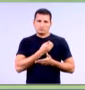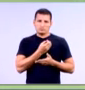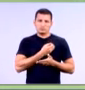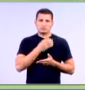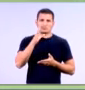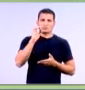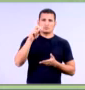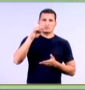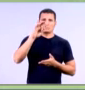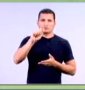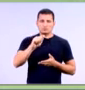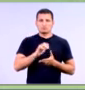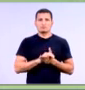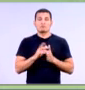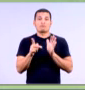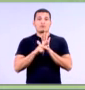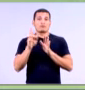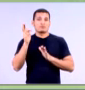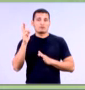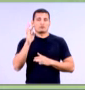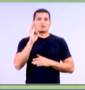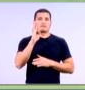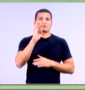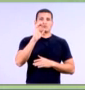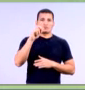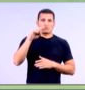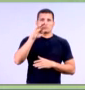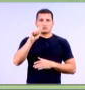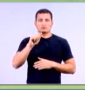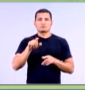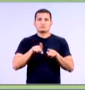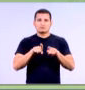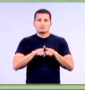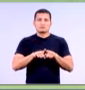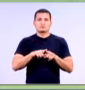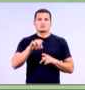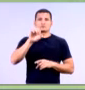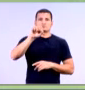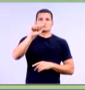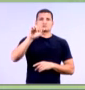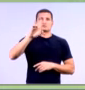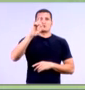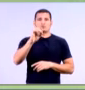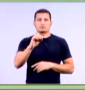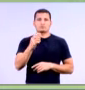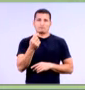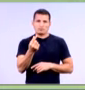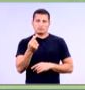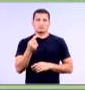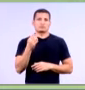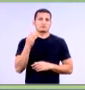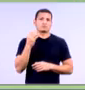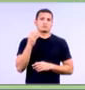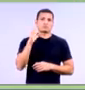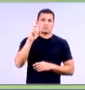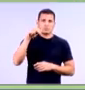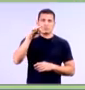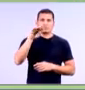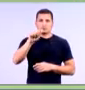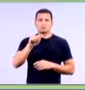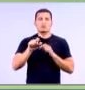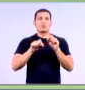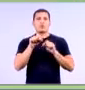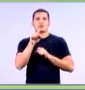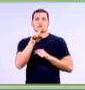conta, passando o titular da minha conta e passando o saldo da minha conta, né? Então, o que estou fazendo aqui,